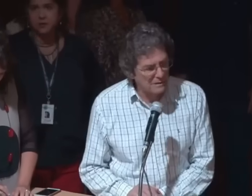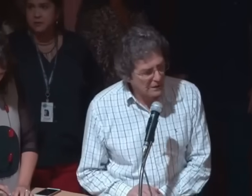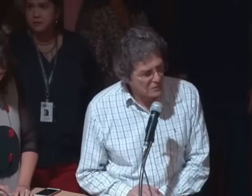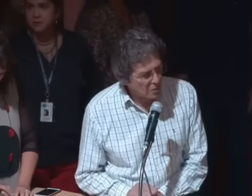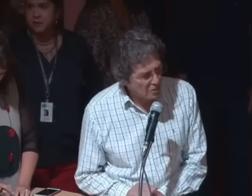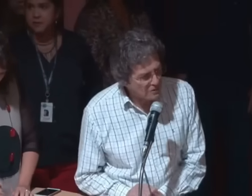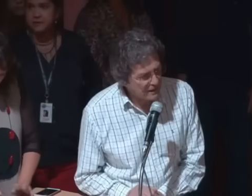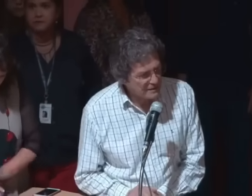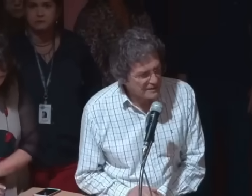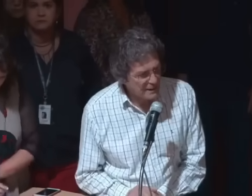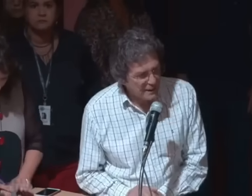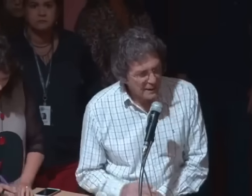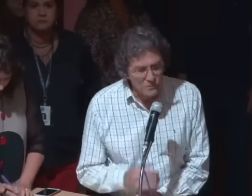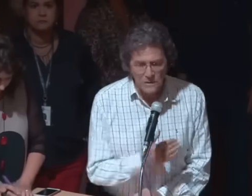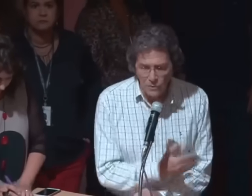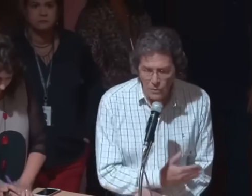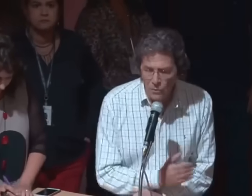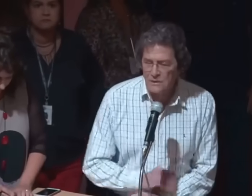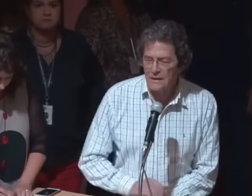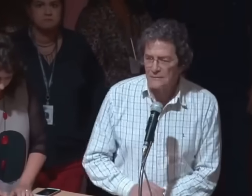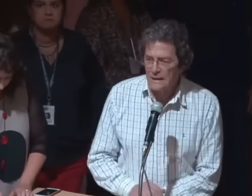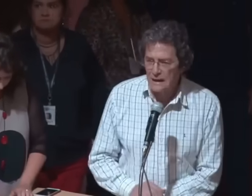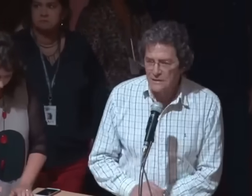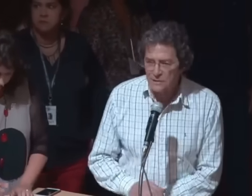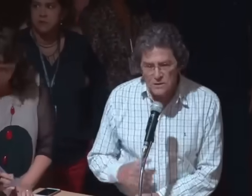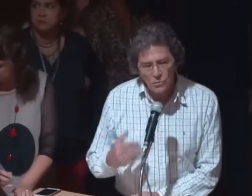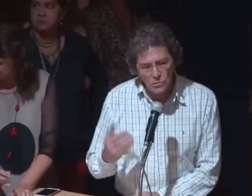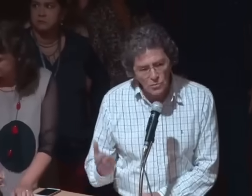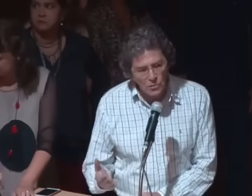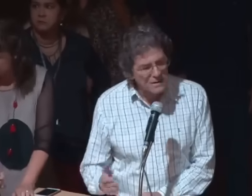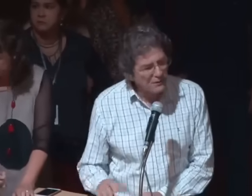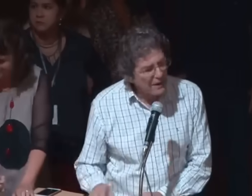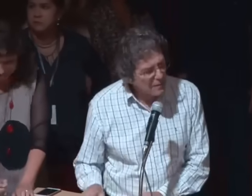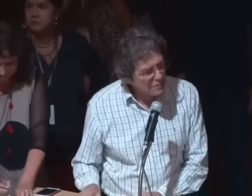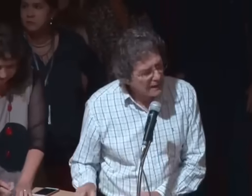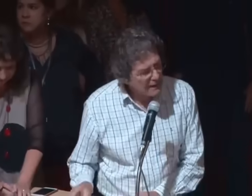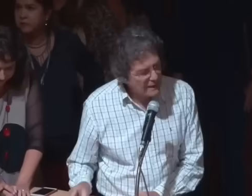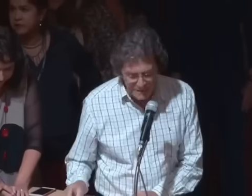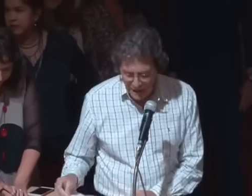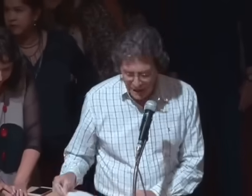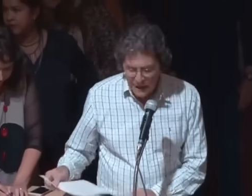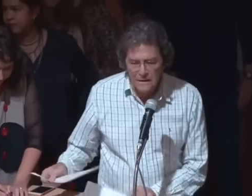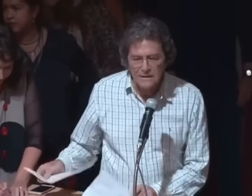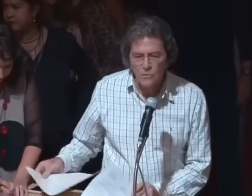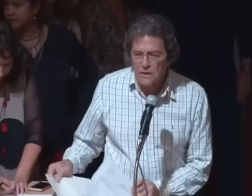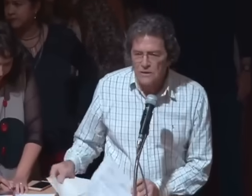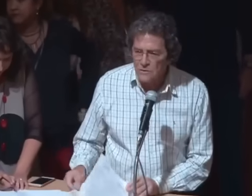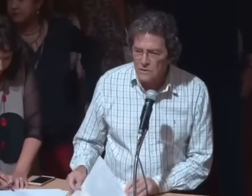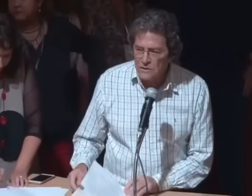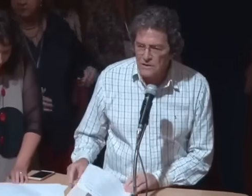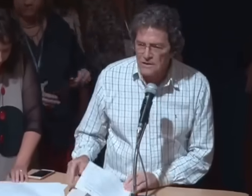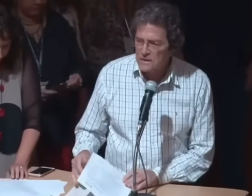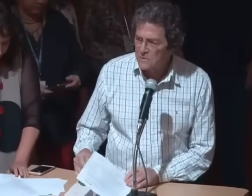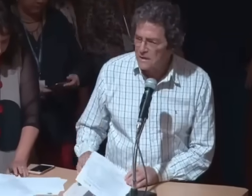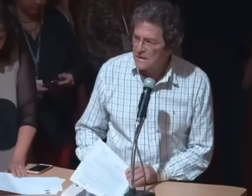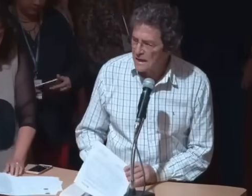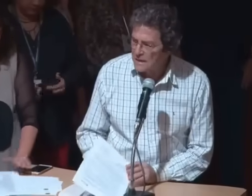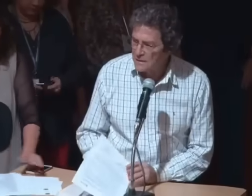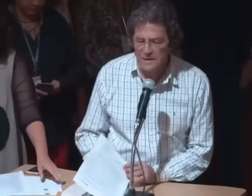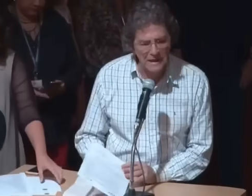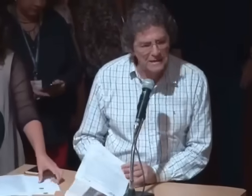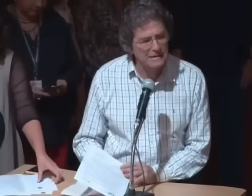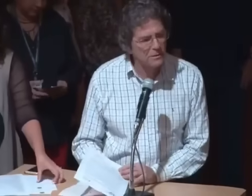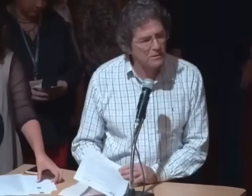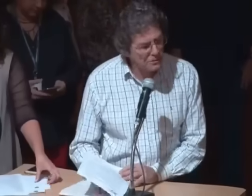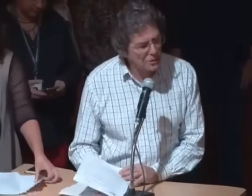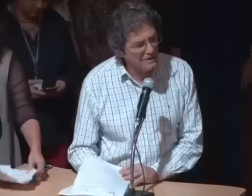tivemos diálogos com alguns deles, inclusive com o candidato Haddad, e no segundo turno nós enviamos a eles 5 questões que nós achamos